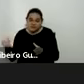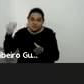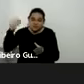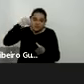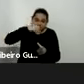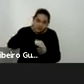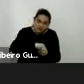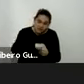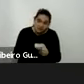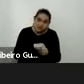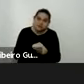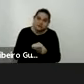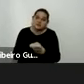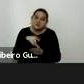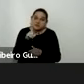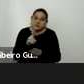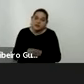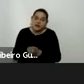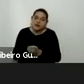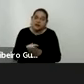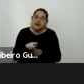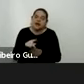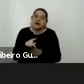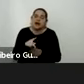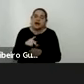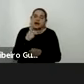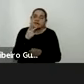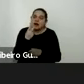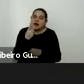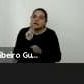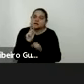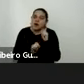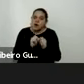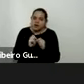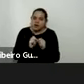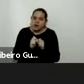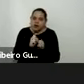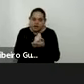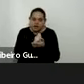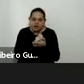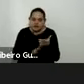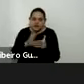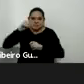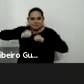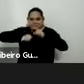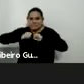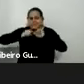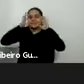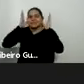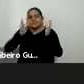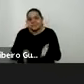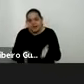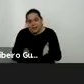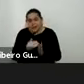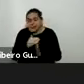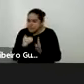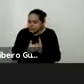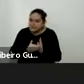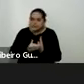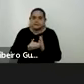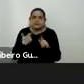que é a 19.809, ele já incluía as atividades industriais. E toda atividade metalúrgica é